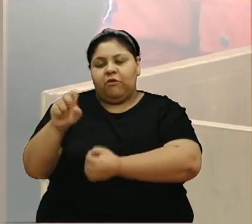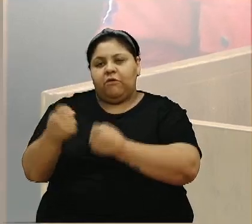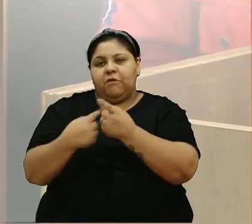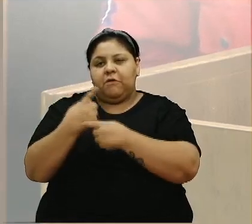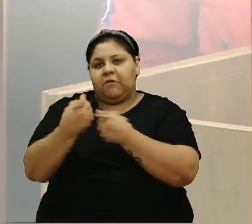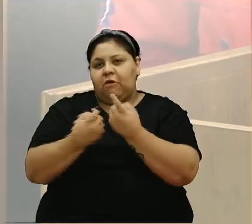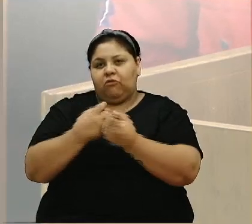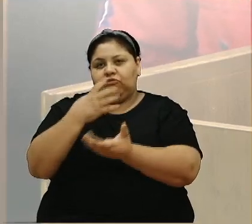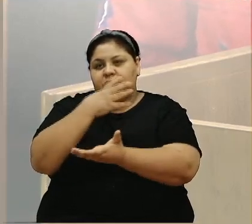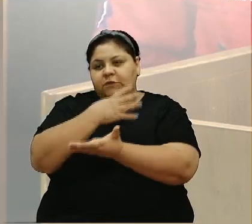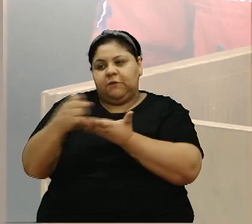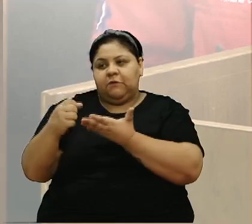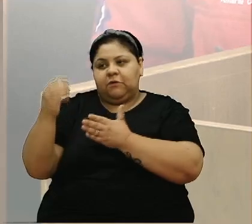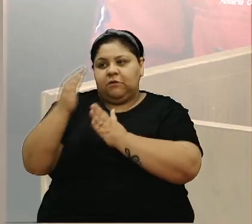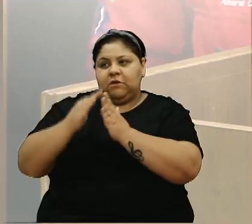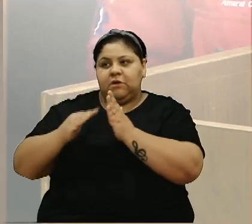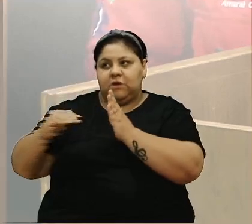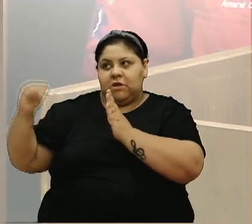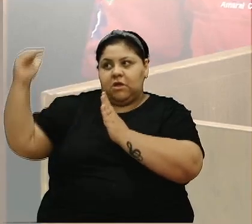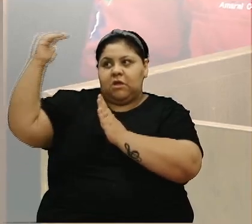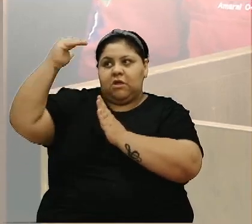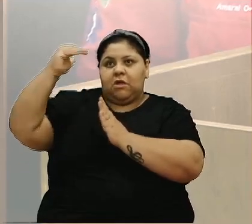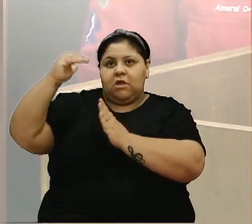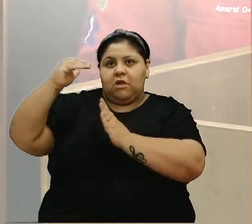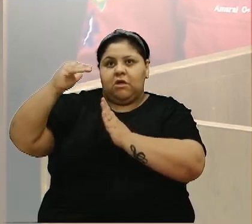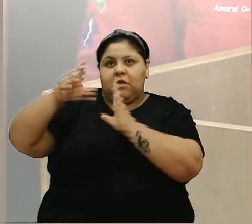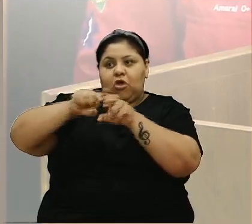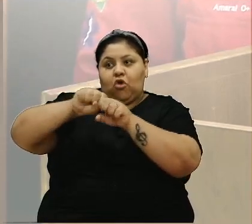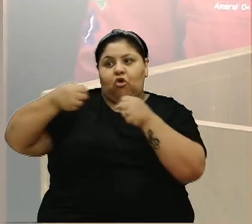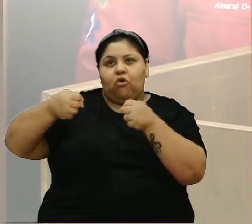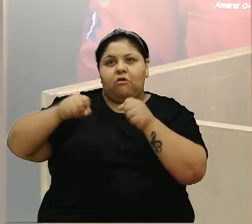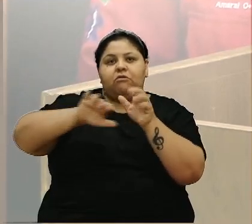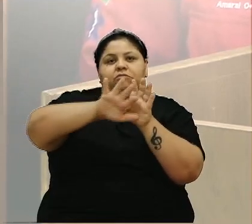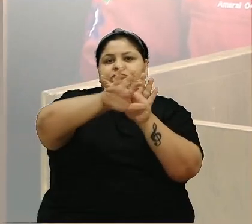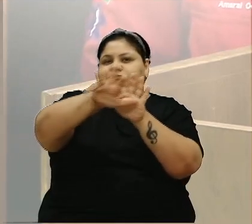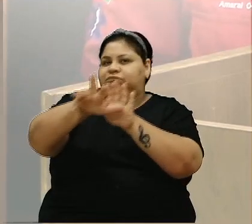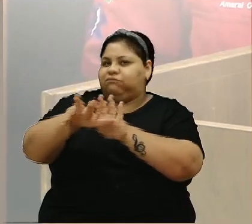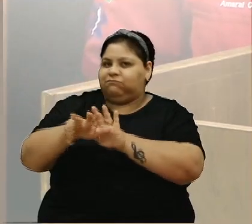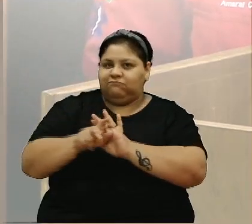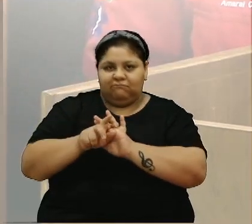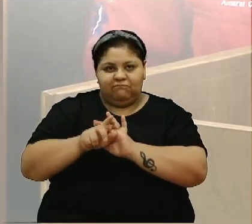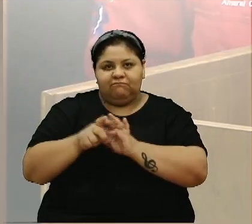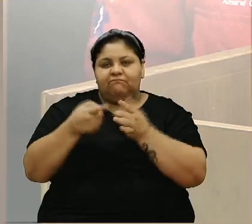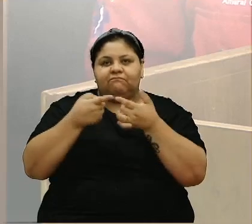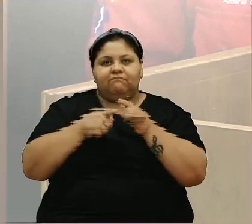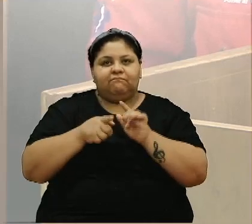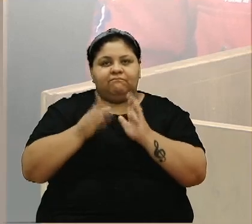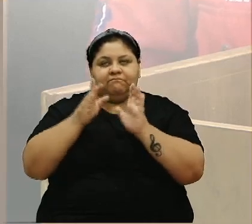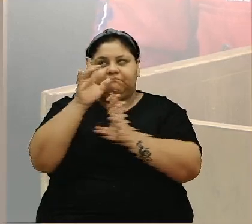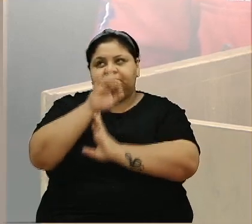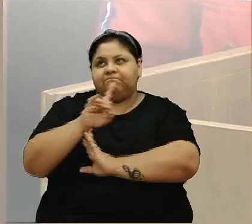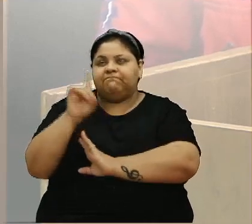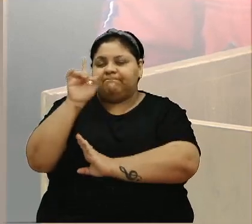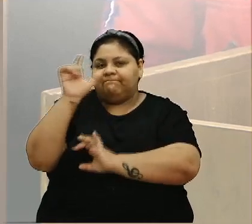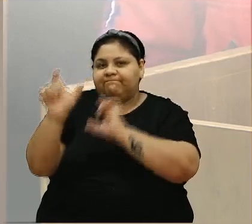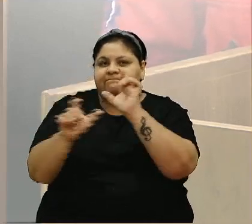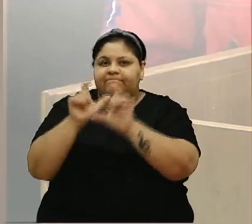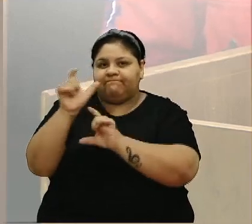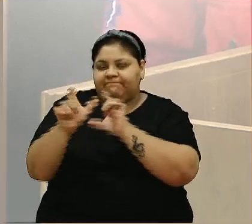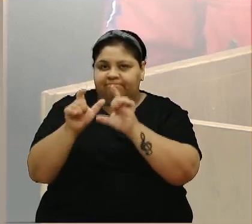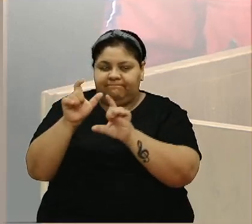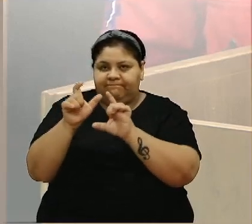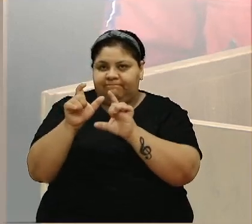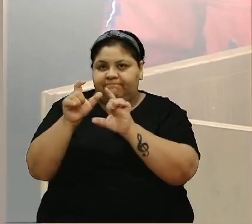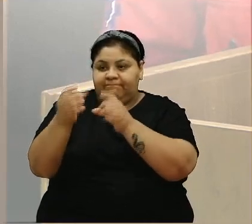de resgate em altura, cordas, que fomos saqueados, foram roubados todos os nossos equipamentos. Mas, graças a Deus, as pessoas que emprestaram